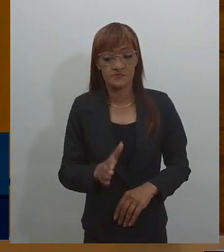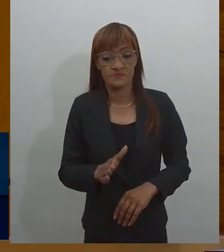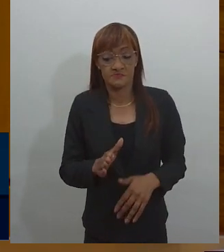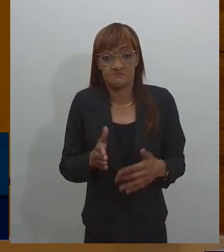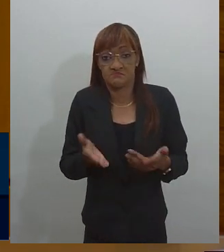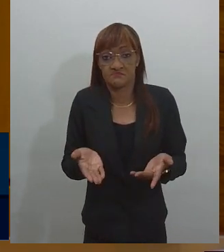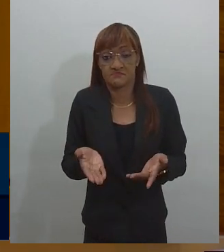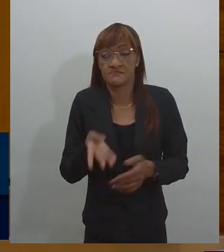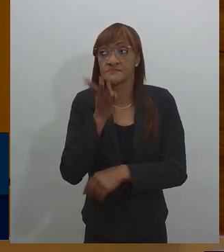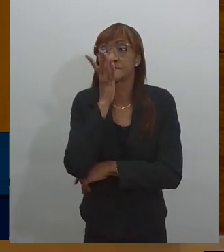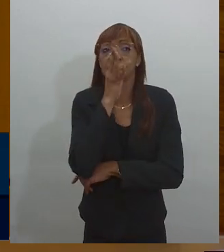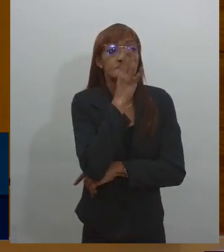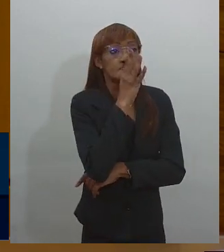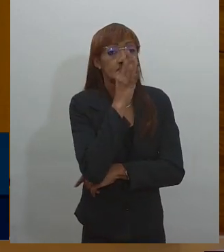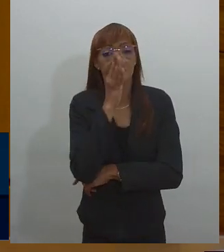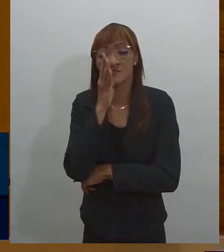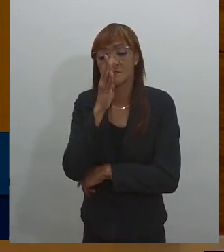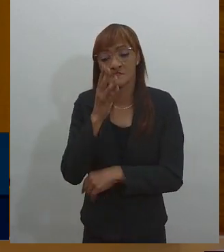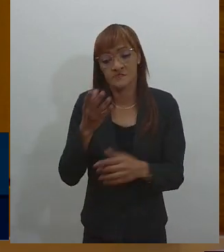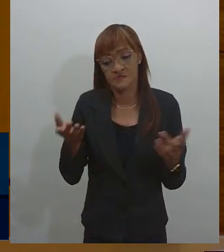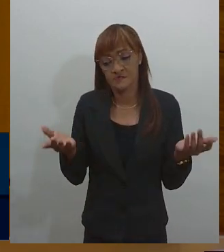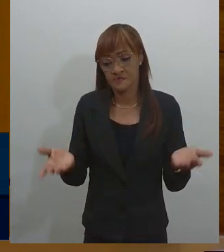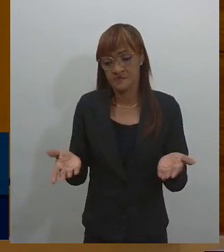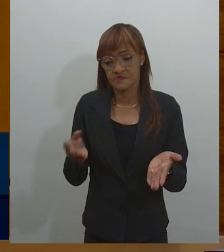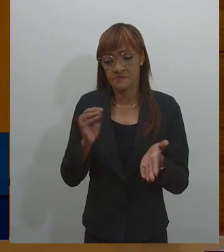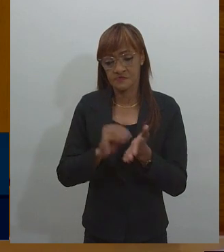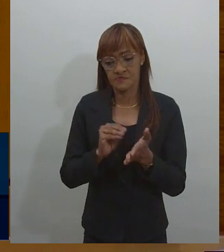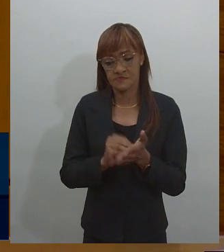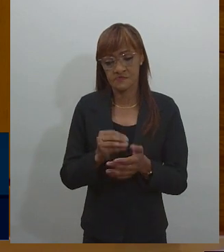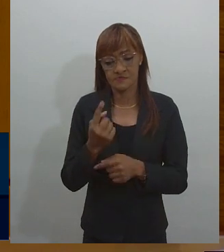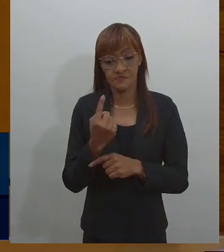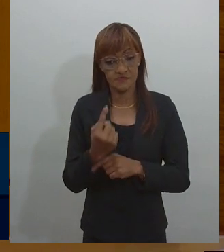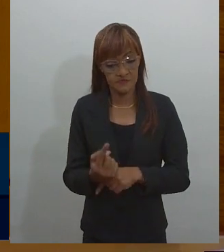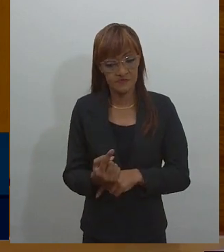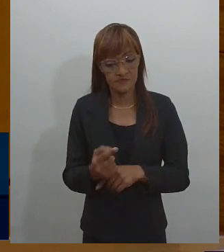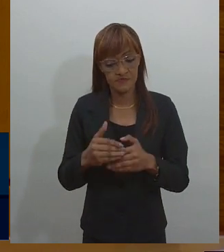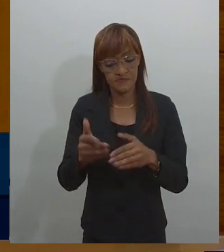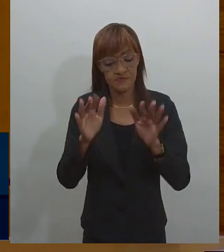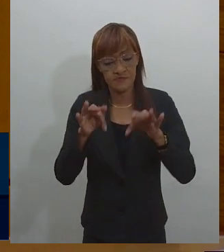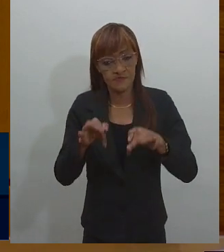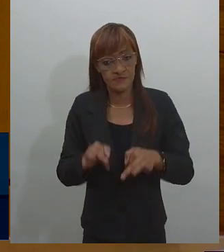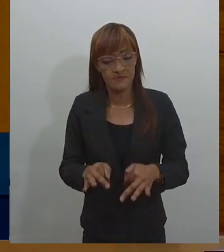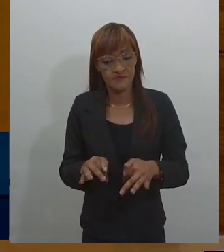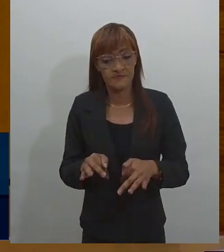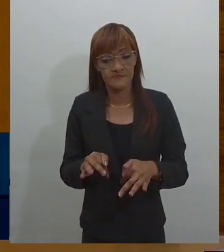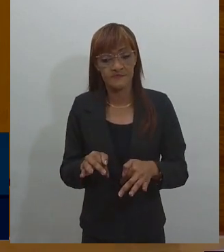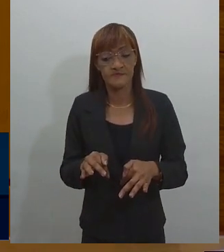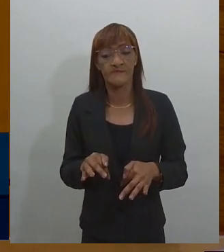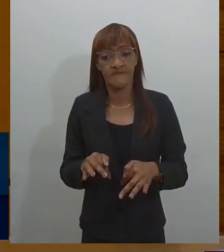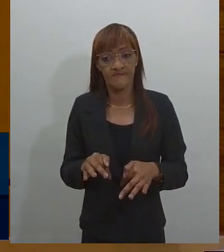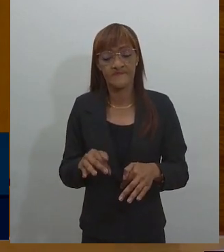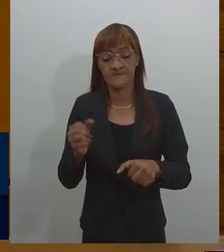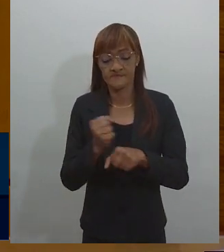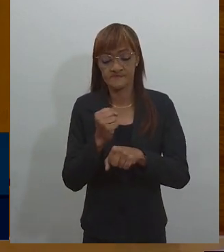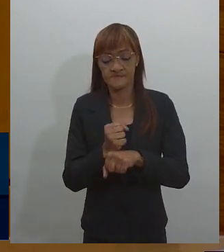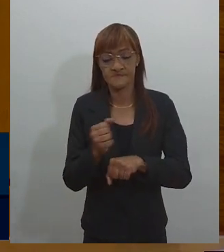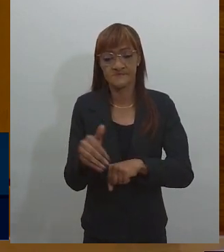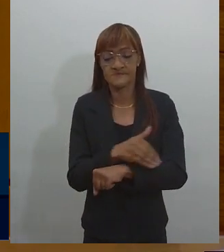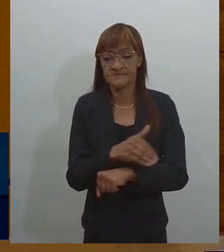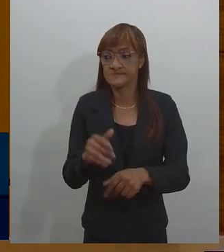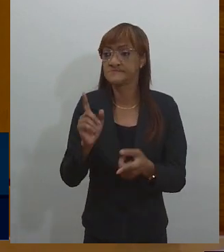acho, que uma camada e a finalização da sinalização dessa rodovia. Também, como foi visto aqui,